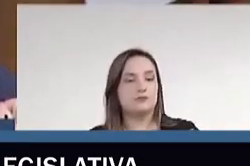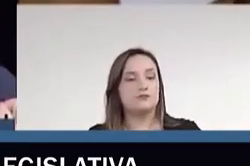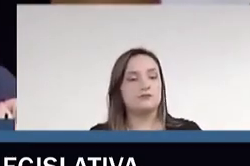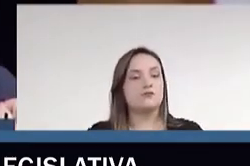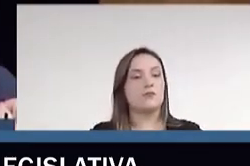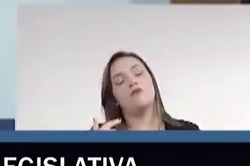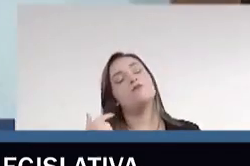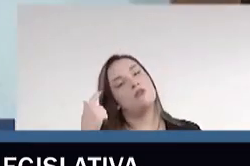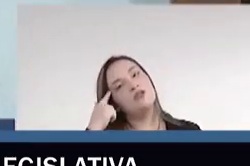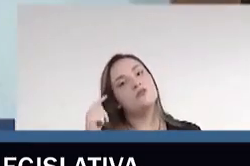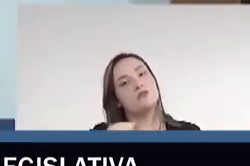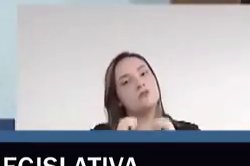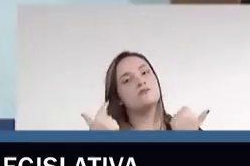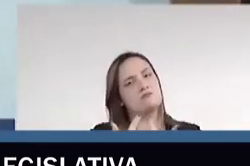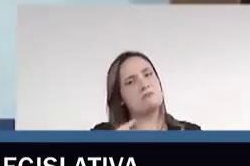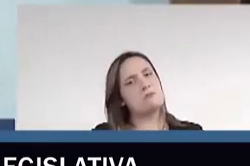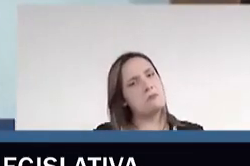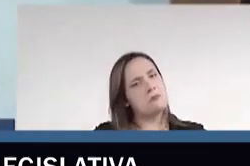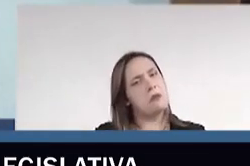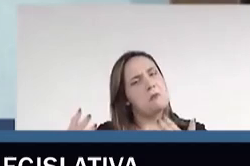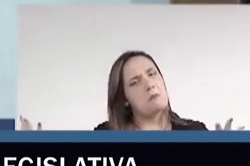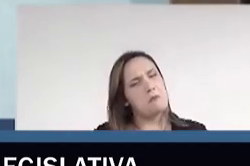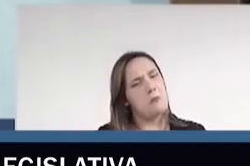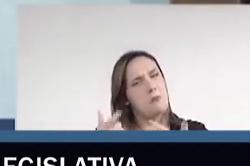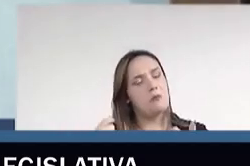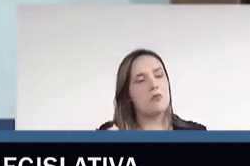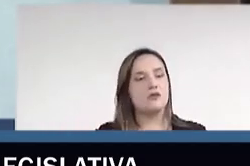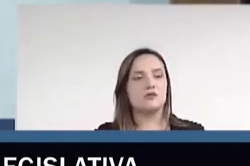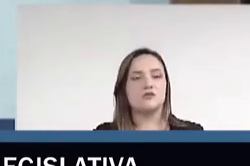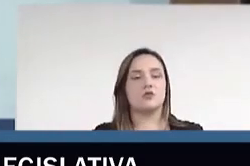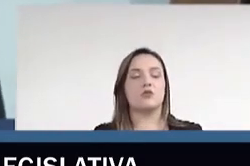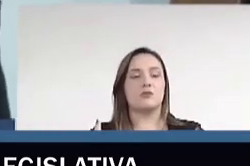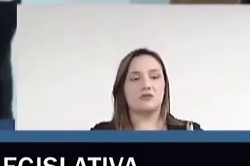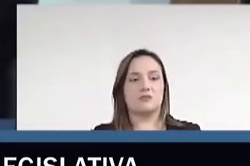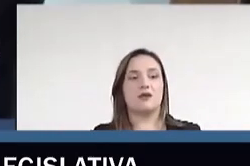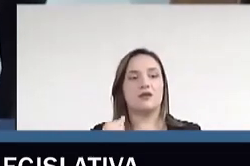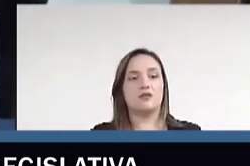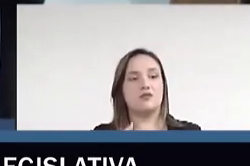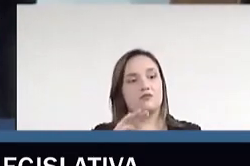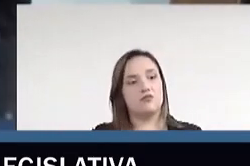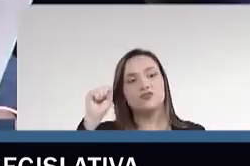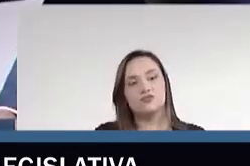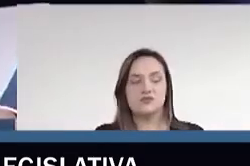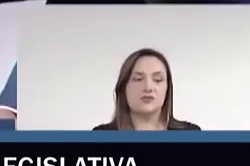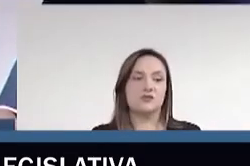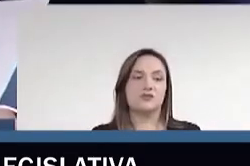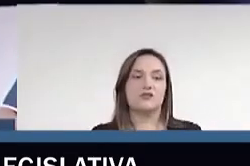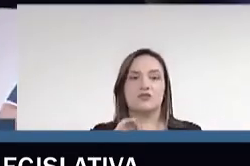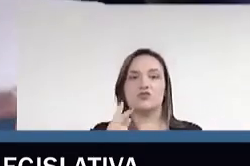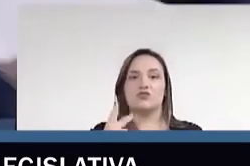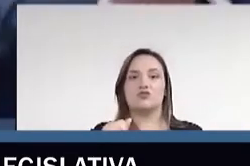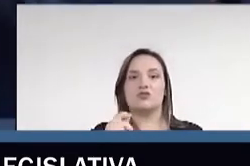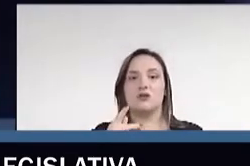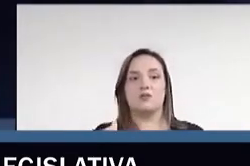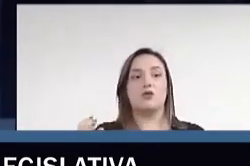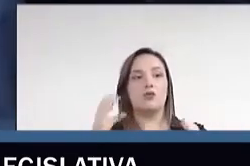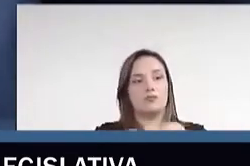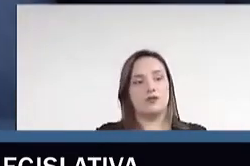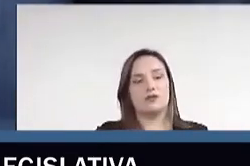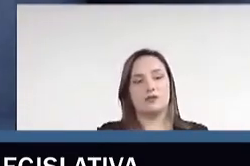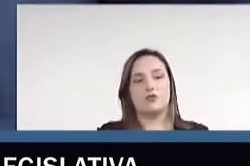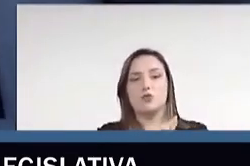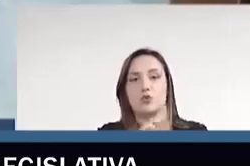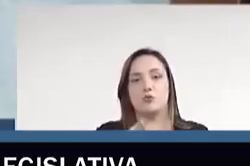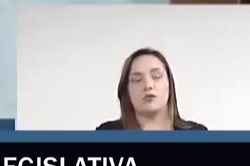na primeira secretaria Pedro kemp na segunda secretaria e Lucas de Lima na terceira secretaria regimentalmente o mandato